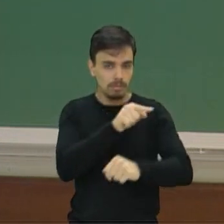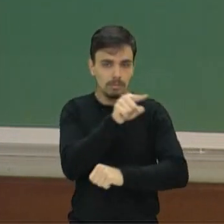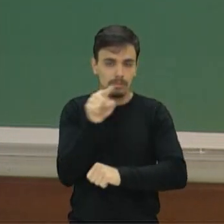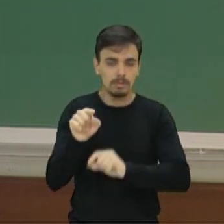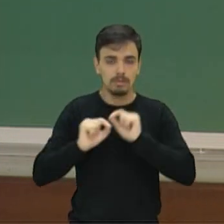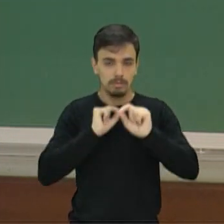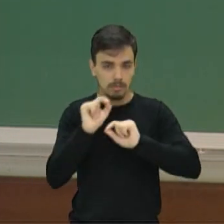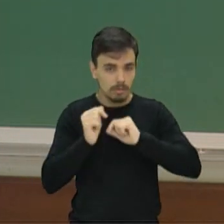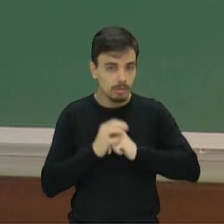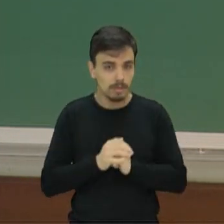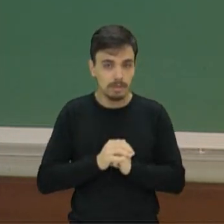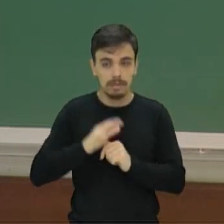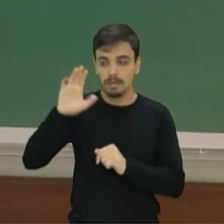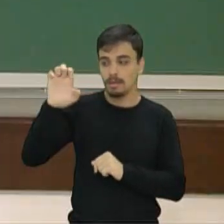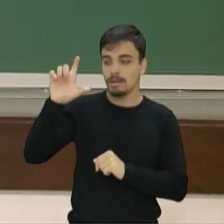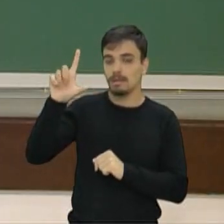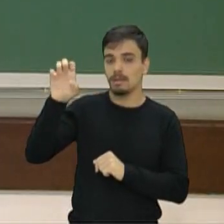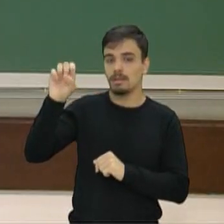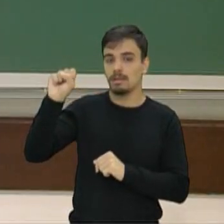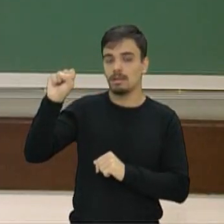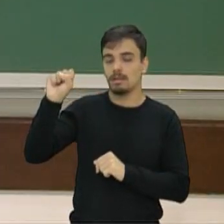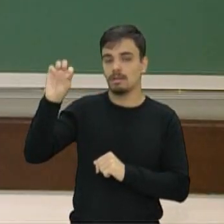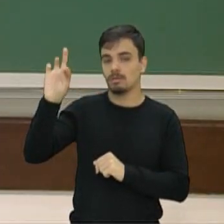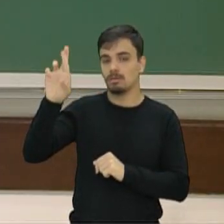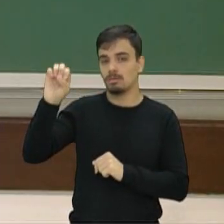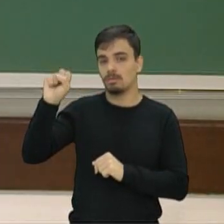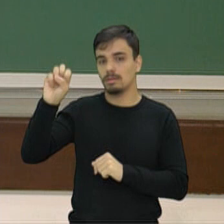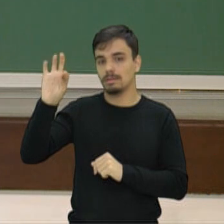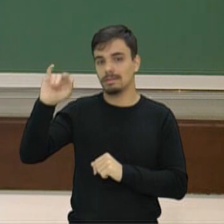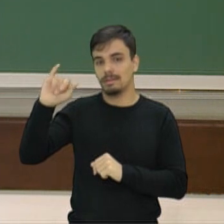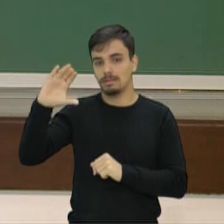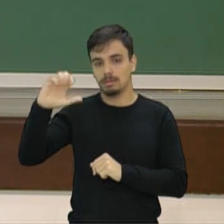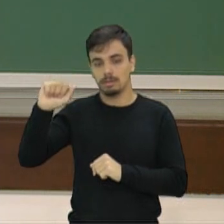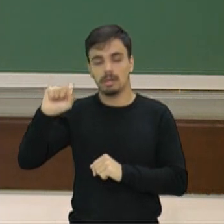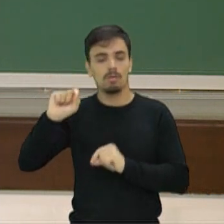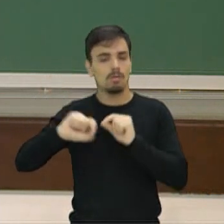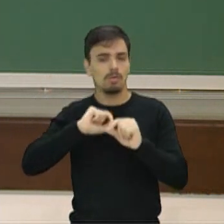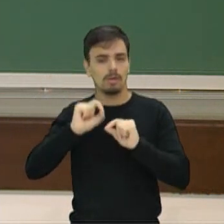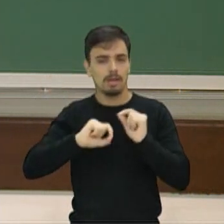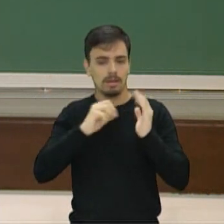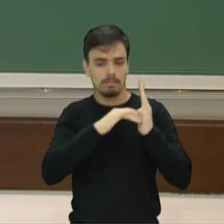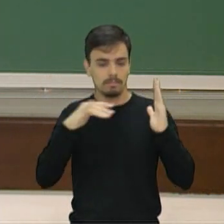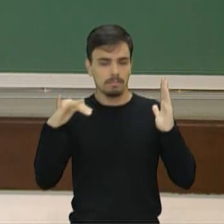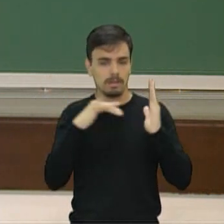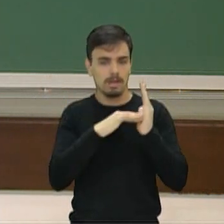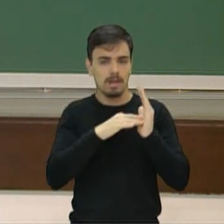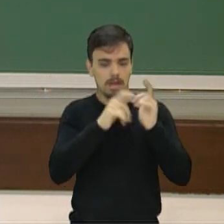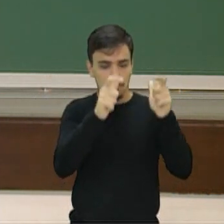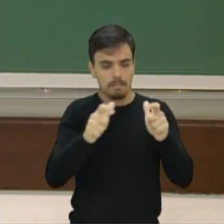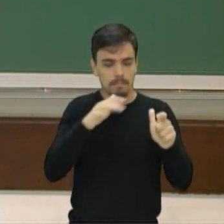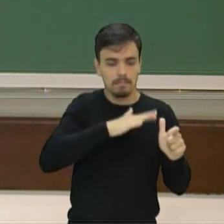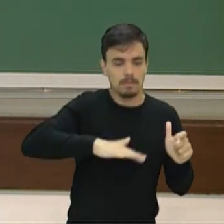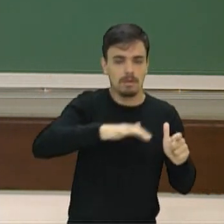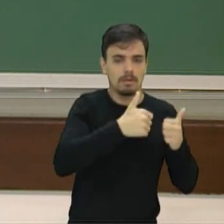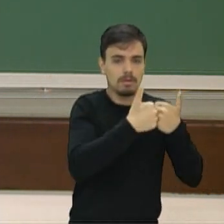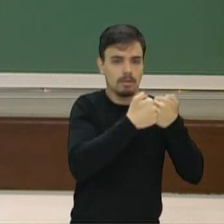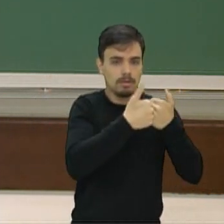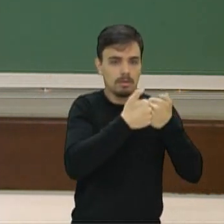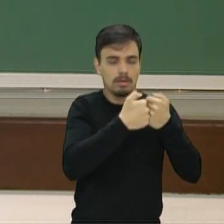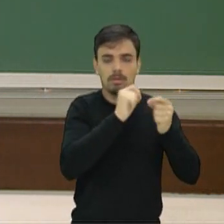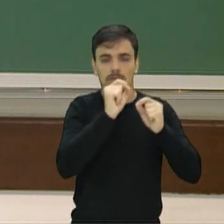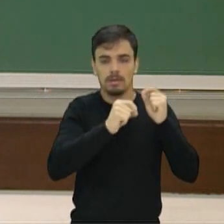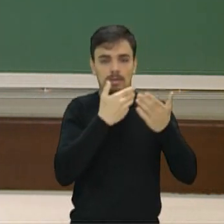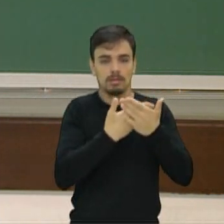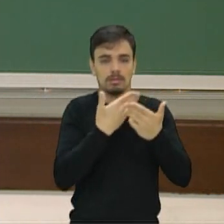a eletrostática. A eletrostática, pessoal, é a parte da física que estuda os elétrons,